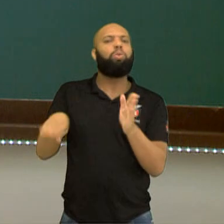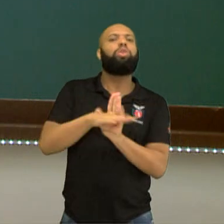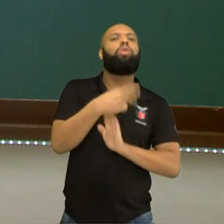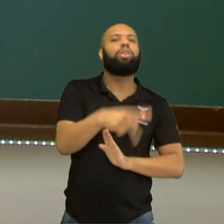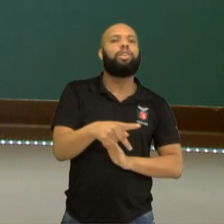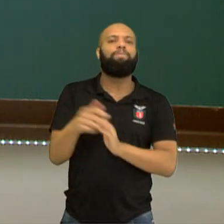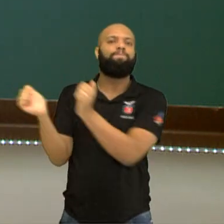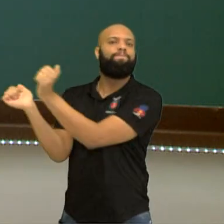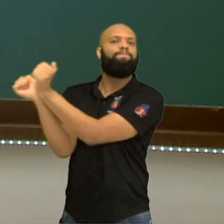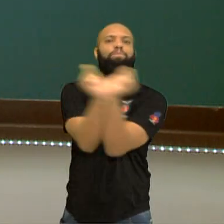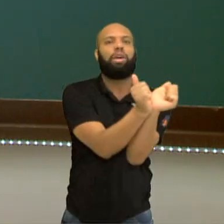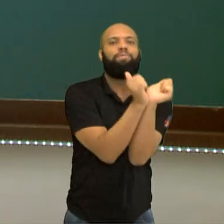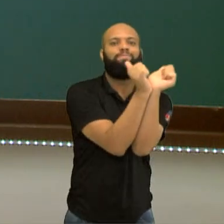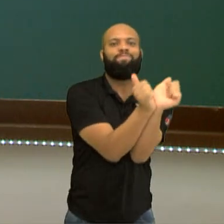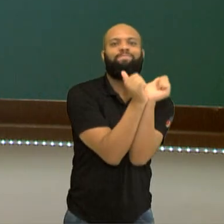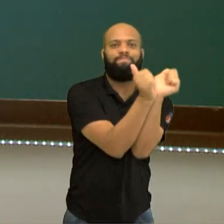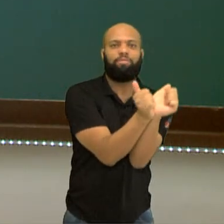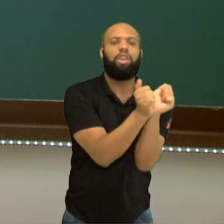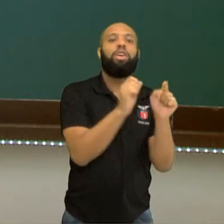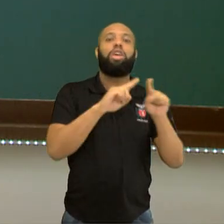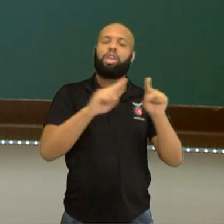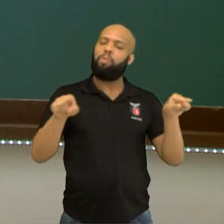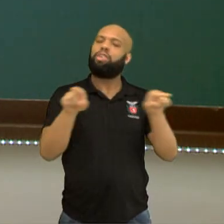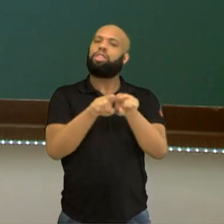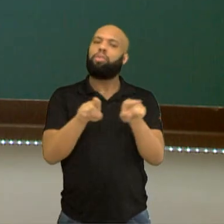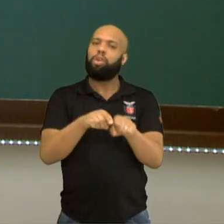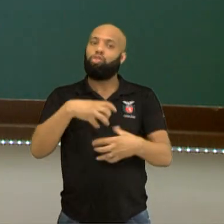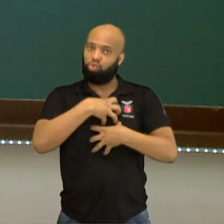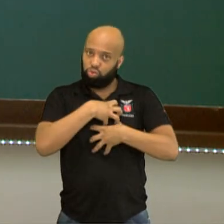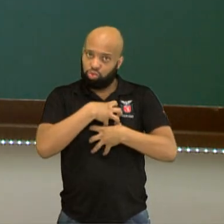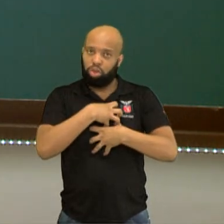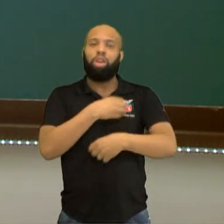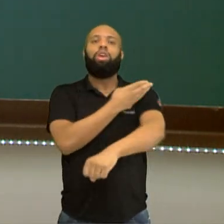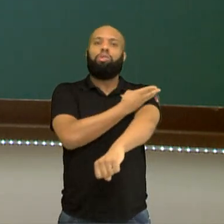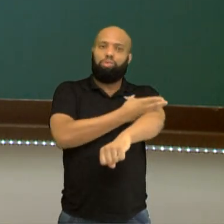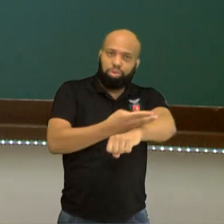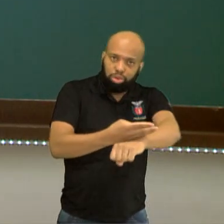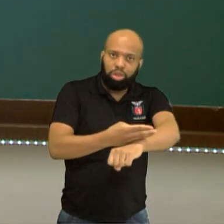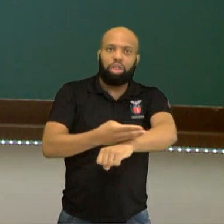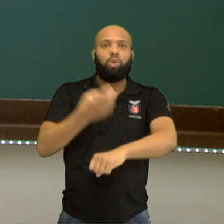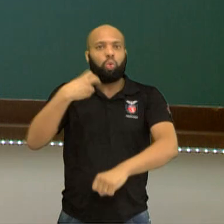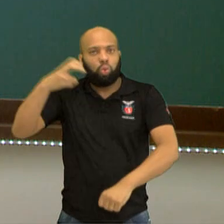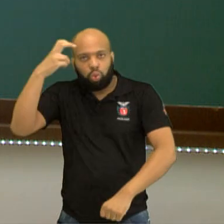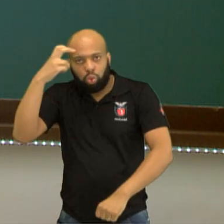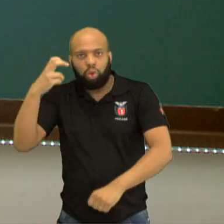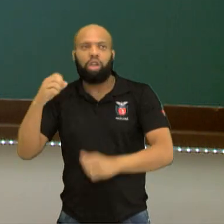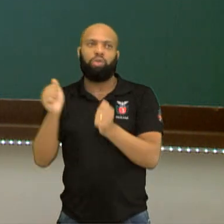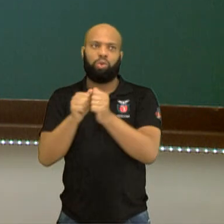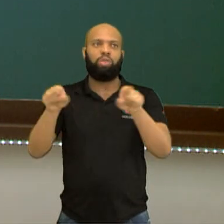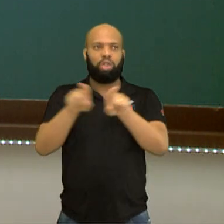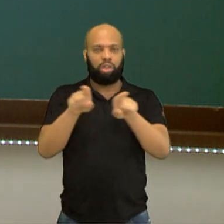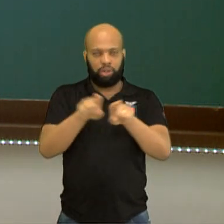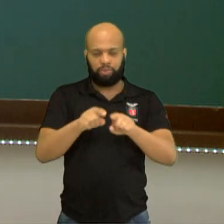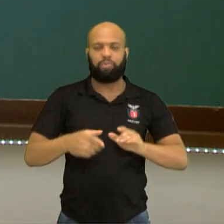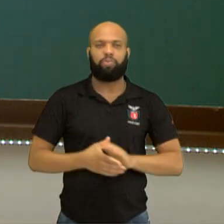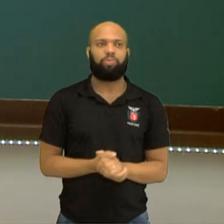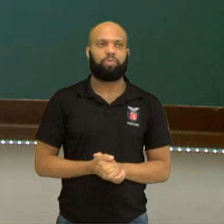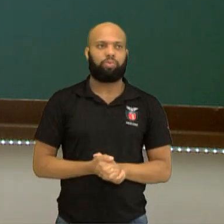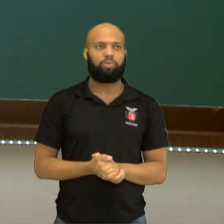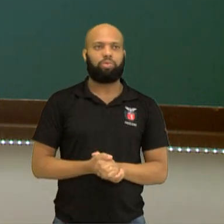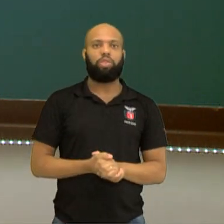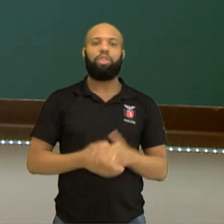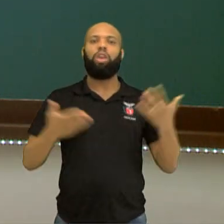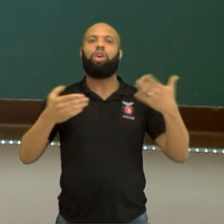mas claro que trouxeram consigo seus hábitos, seus costumes e que também contribuíram para essa formação cultural. E aí,